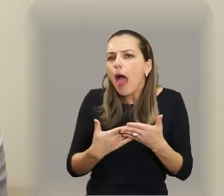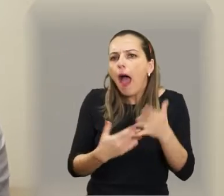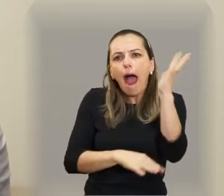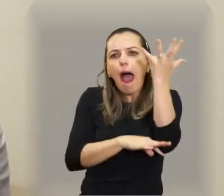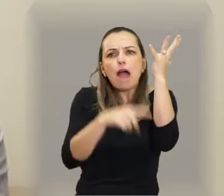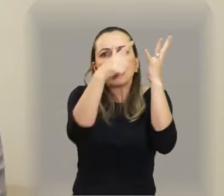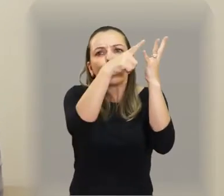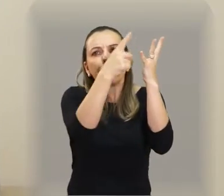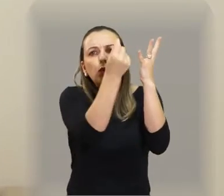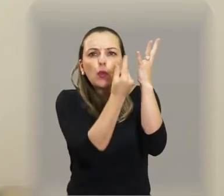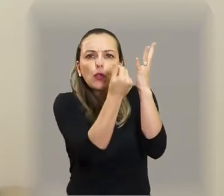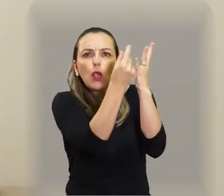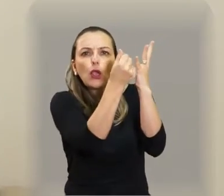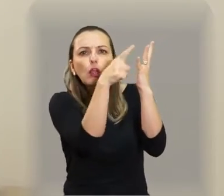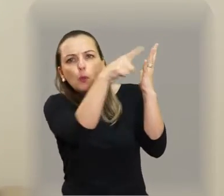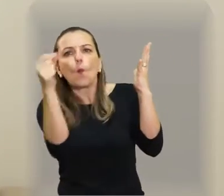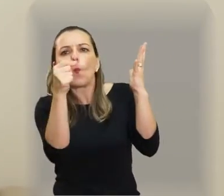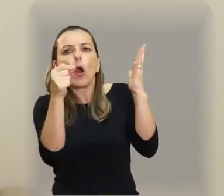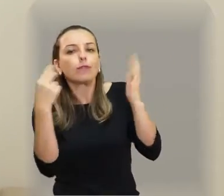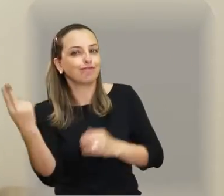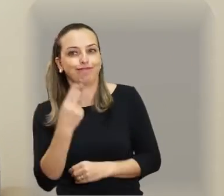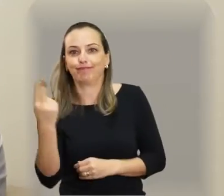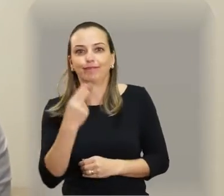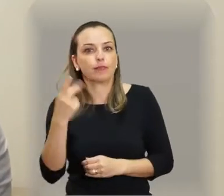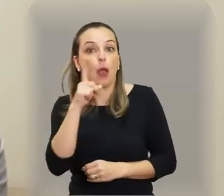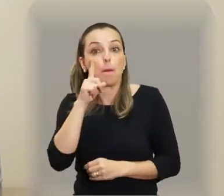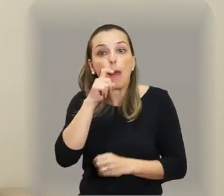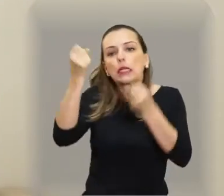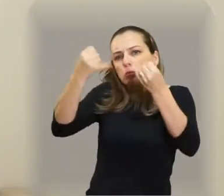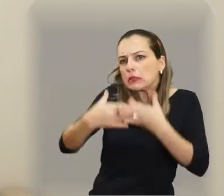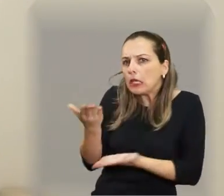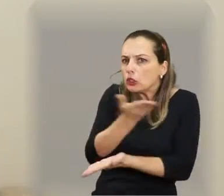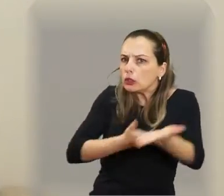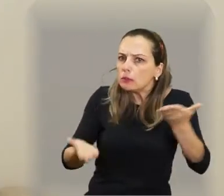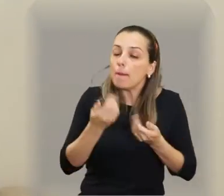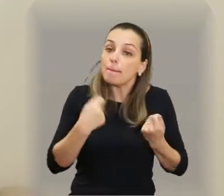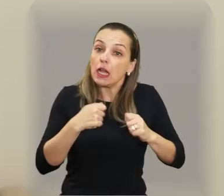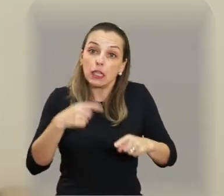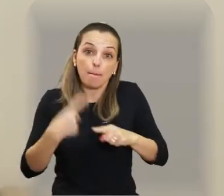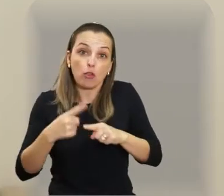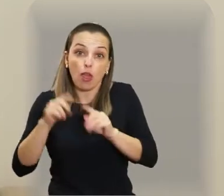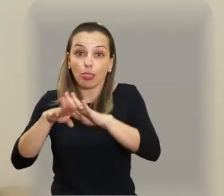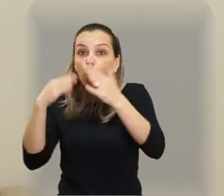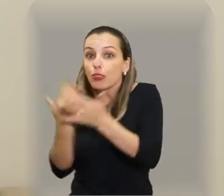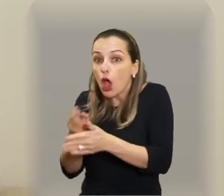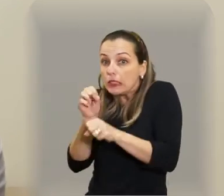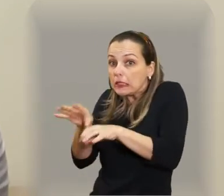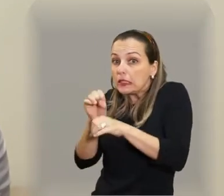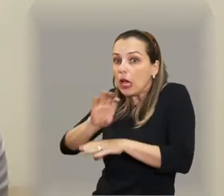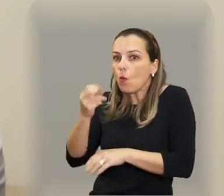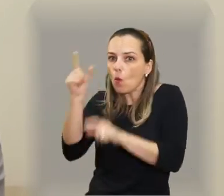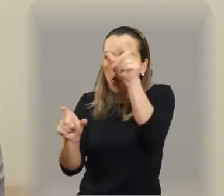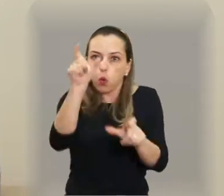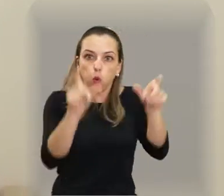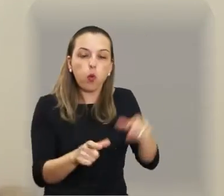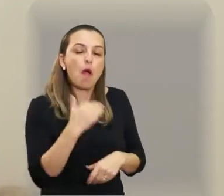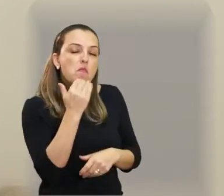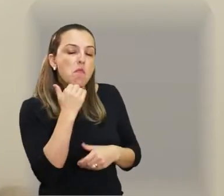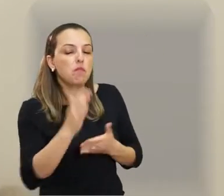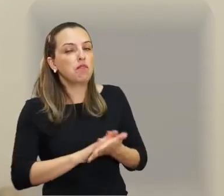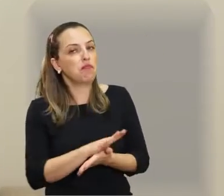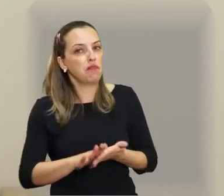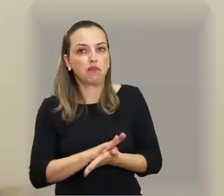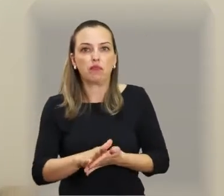por exemplo primeiro dia útil do mês mais que uma data específica último dia útil sente com a família inteira com os filhos inclusive se não tem que saber que dinheiro não